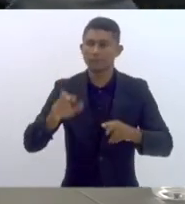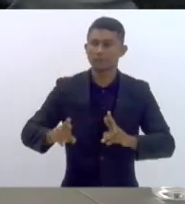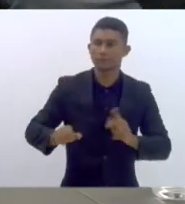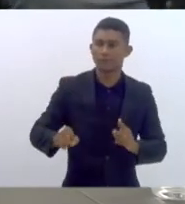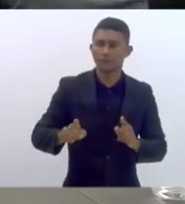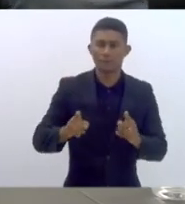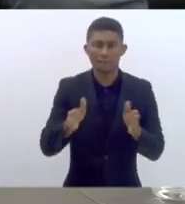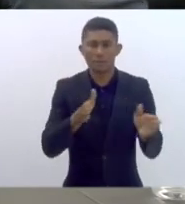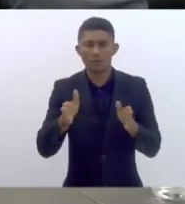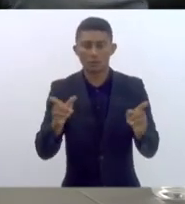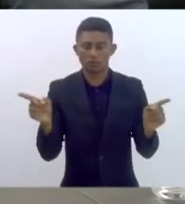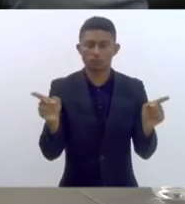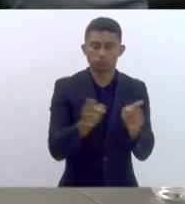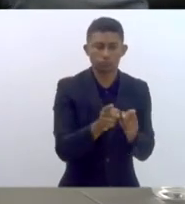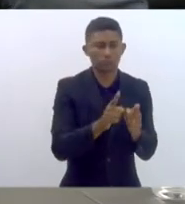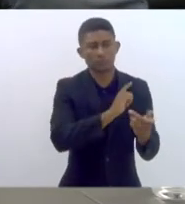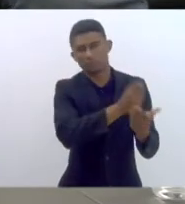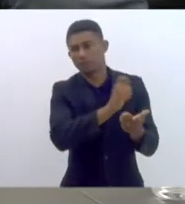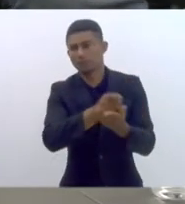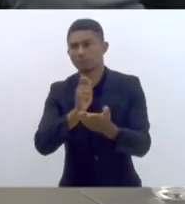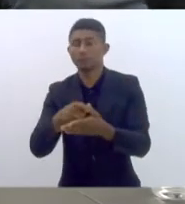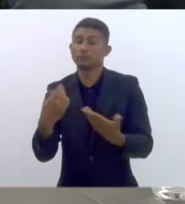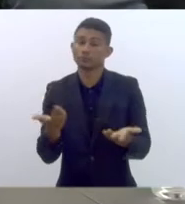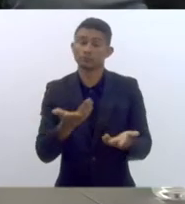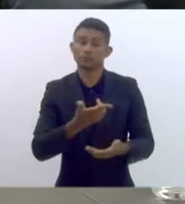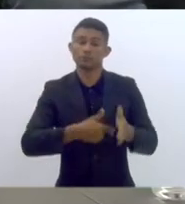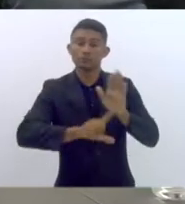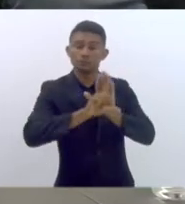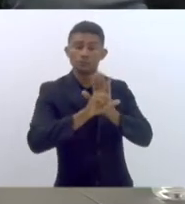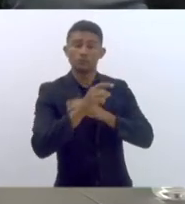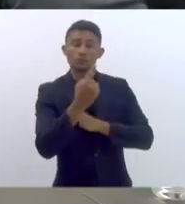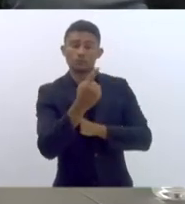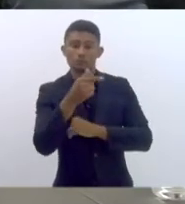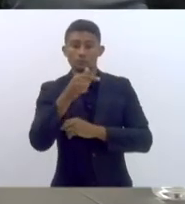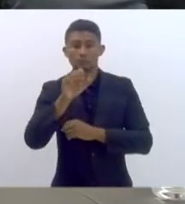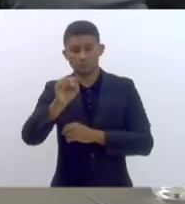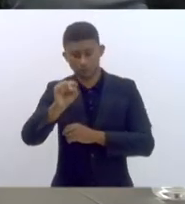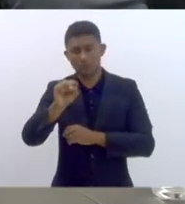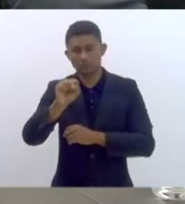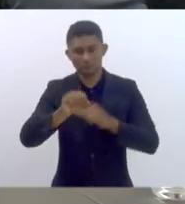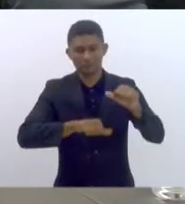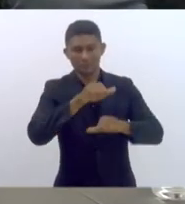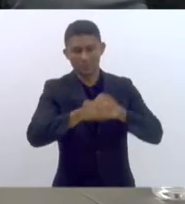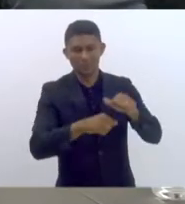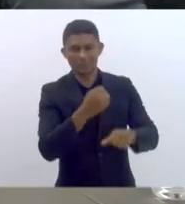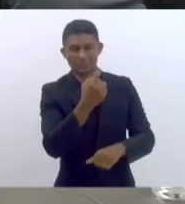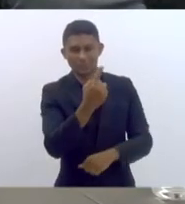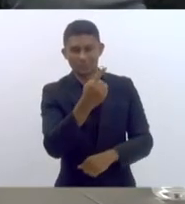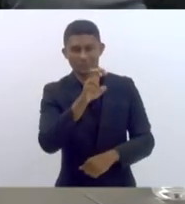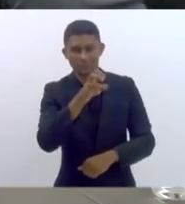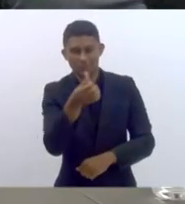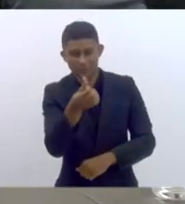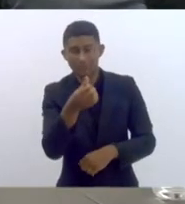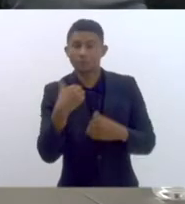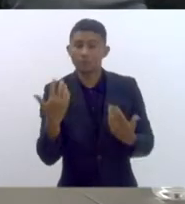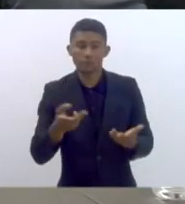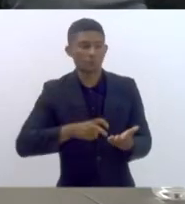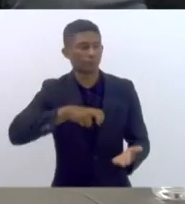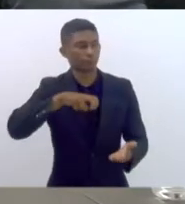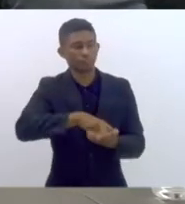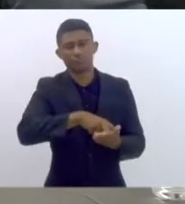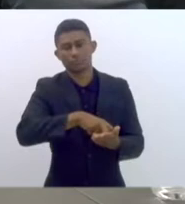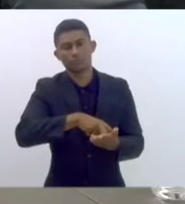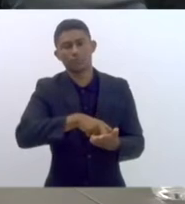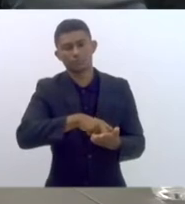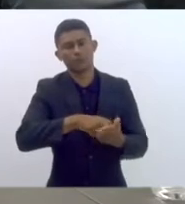menor. Então, a Lei 178, que alterou 156, previu uma penalidade mais branda,